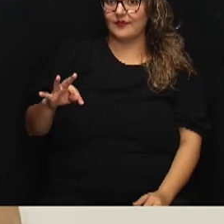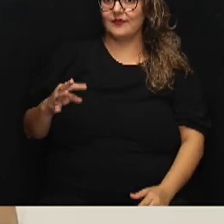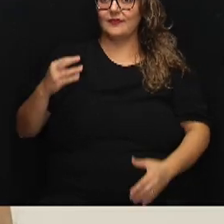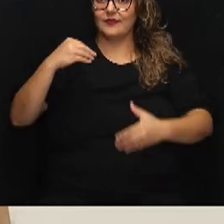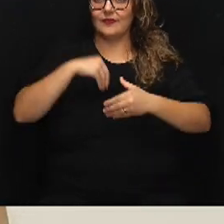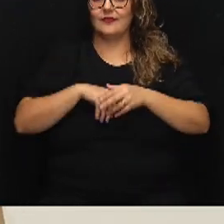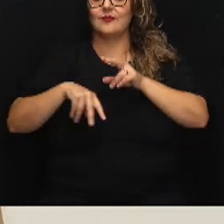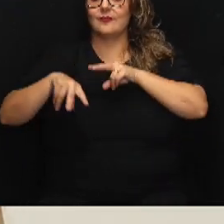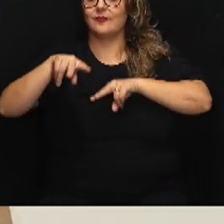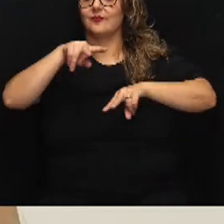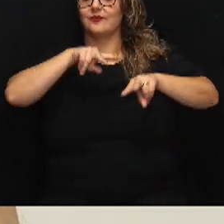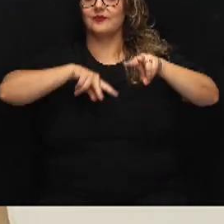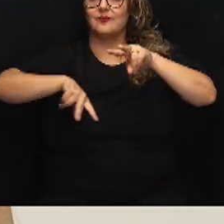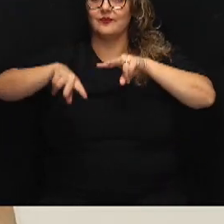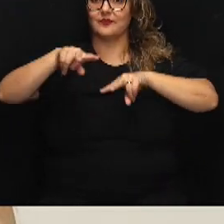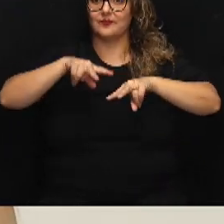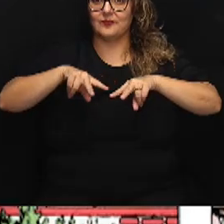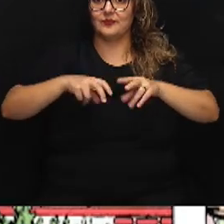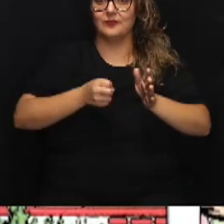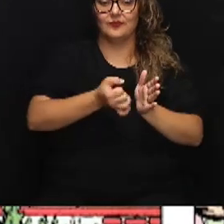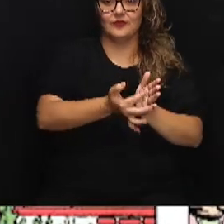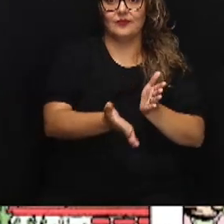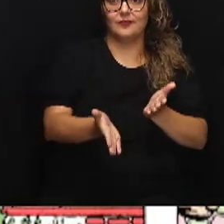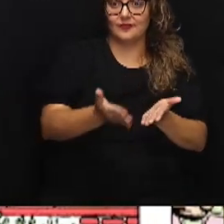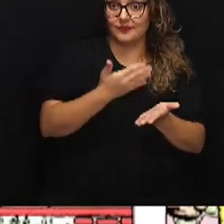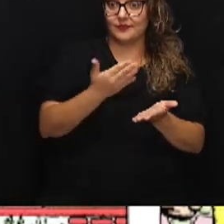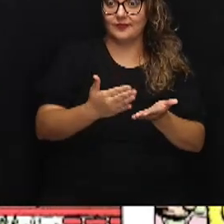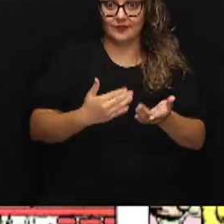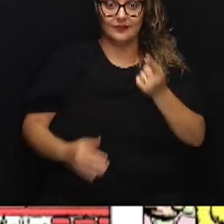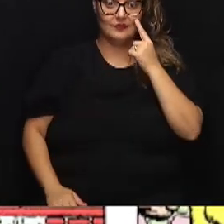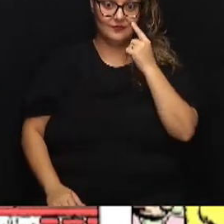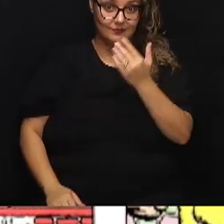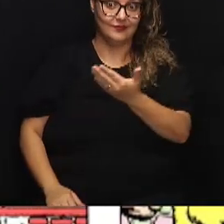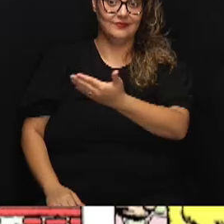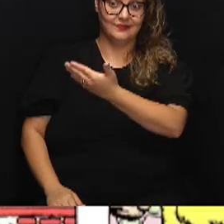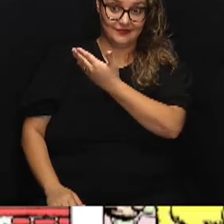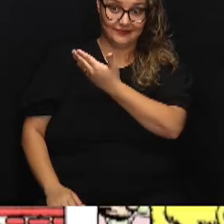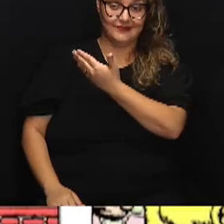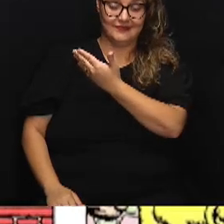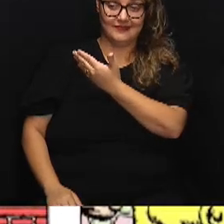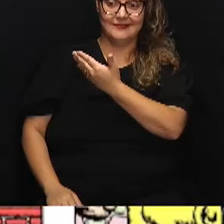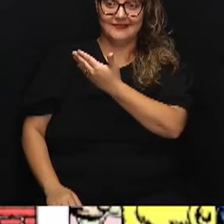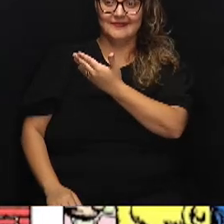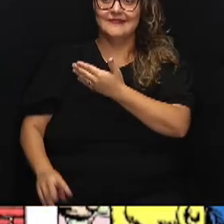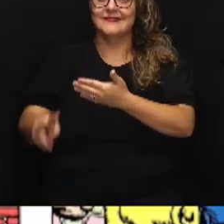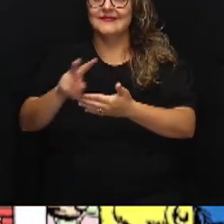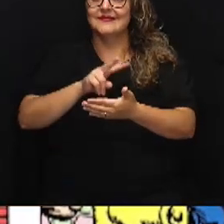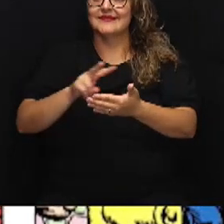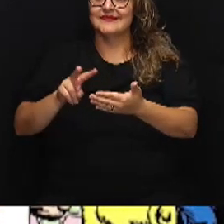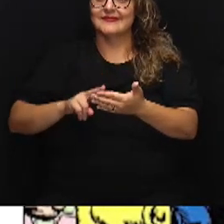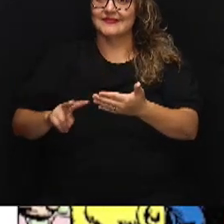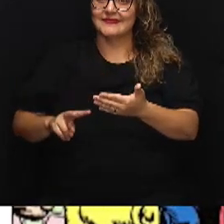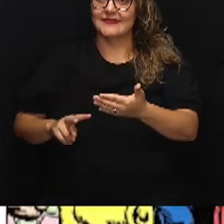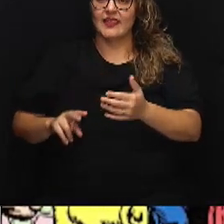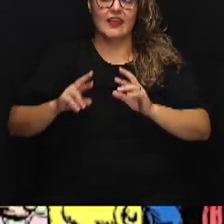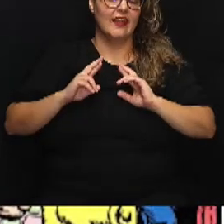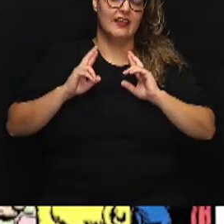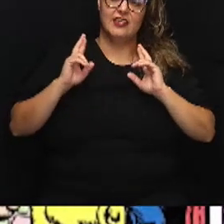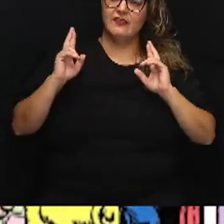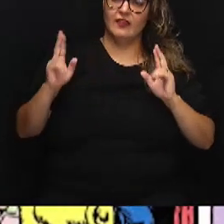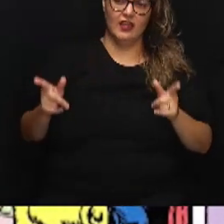visual da página do Spirit. Se o pessoal pegar, né, para ler, é totalmente diferente,